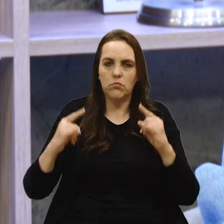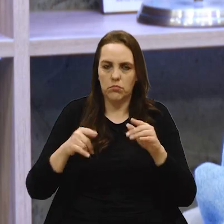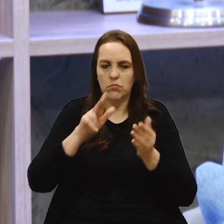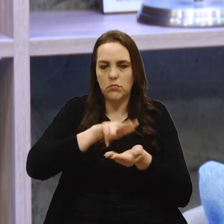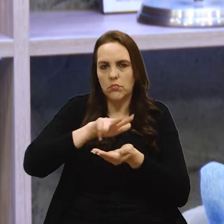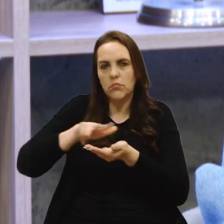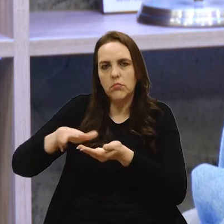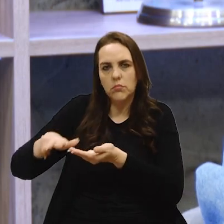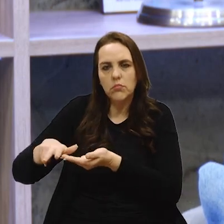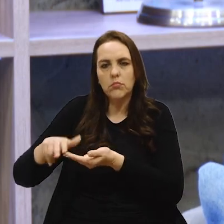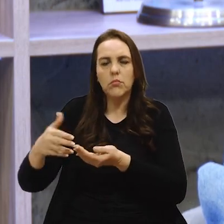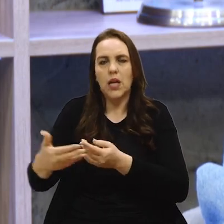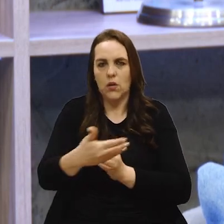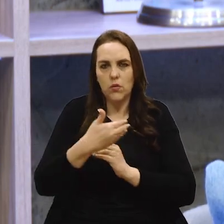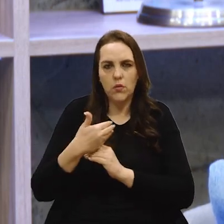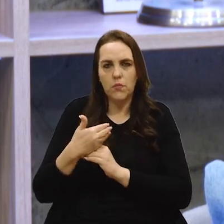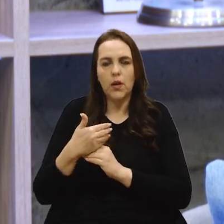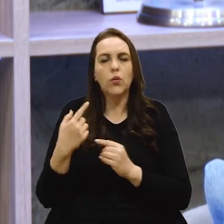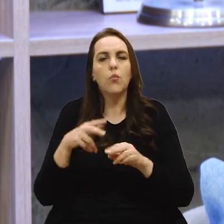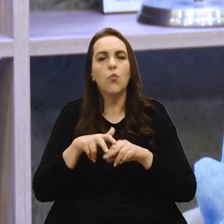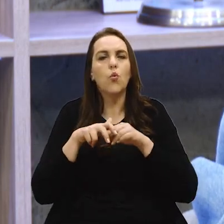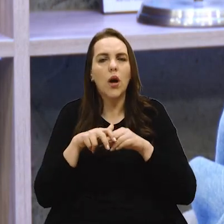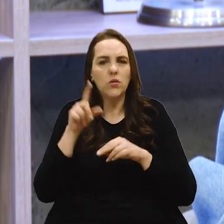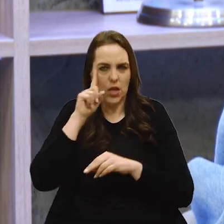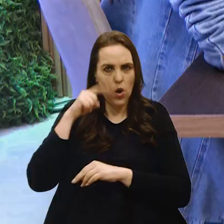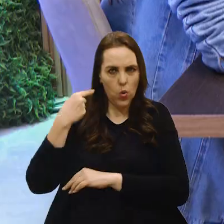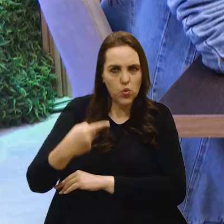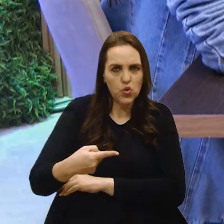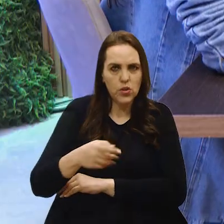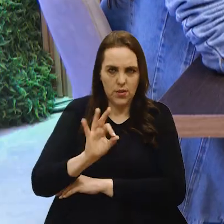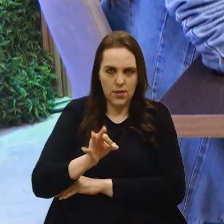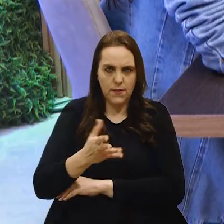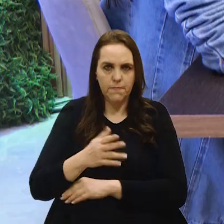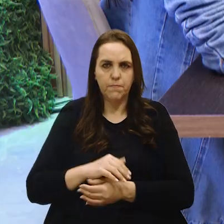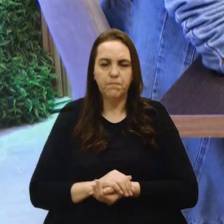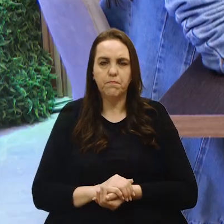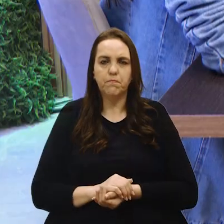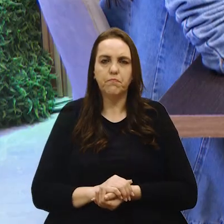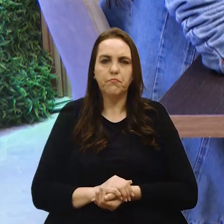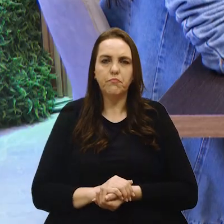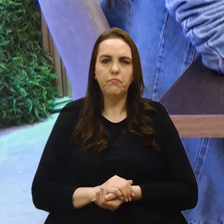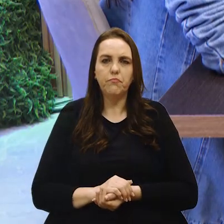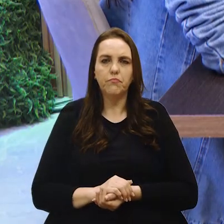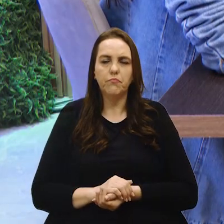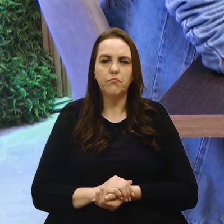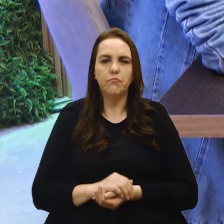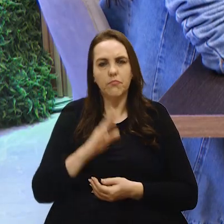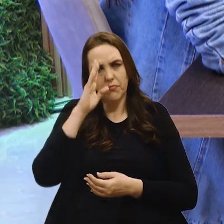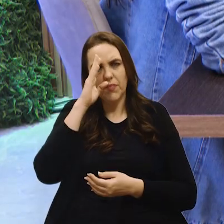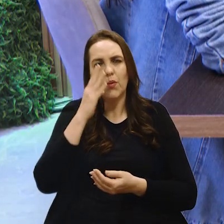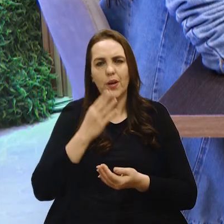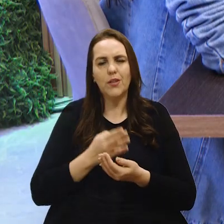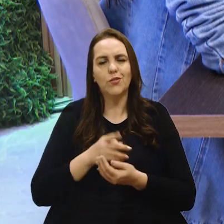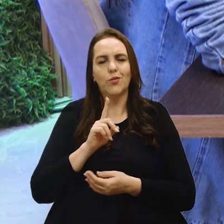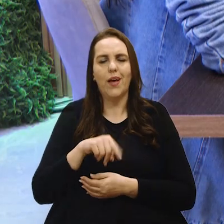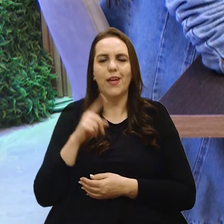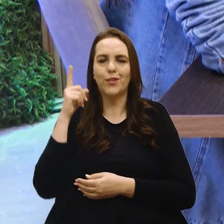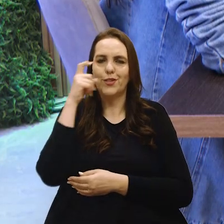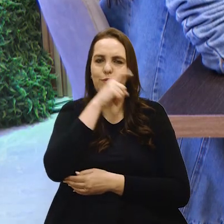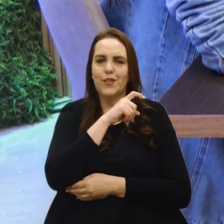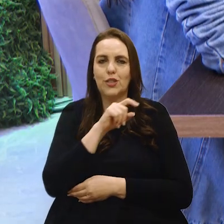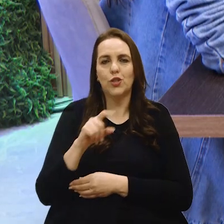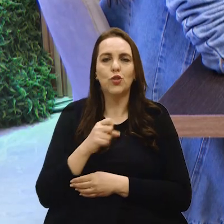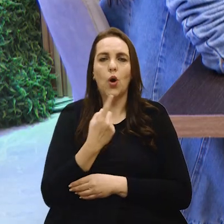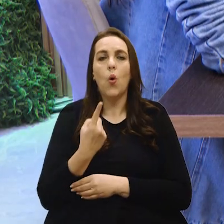exemplo, em função disso, de ter essa rotina, né? Eu acho que passa... É muito difícil tu